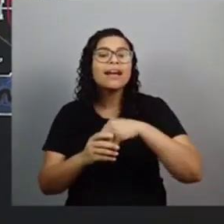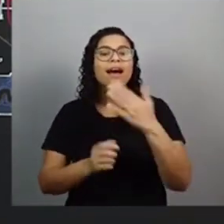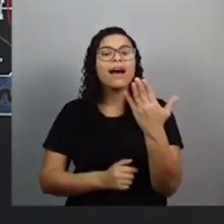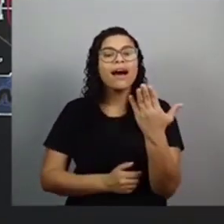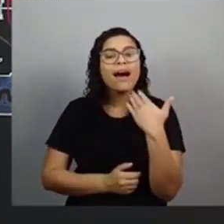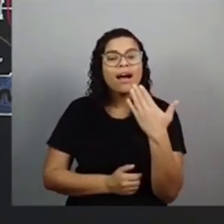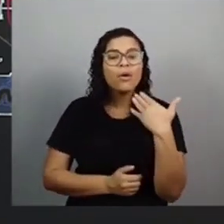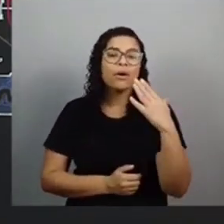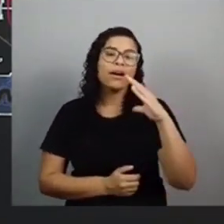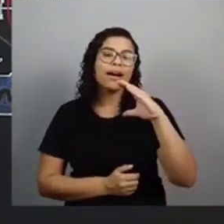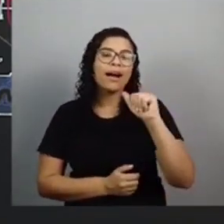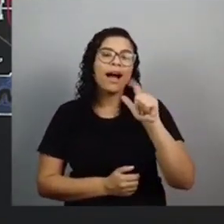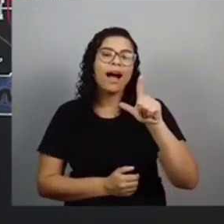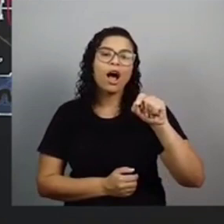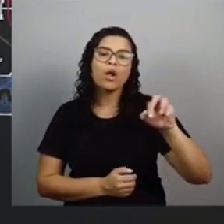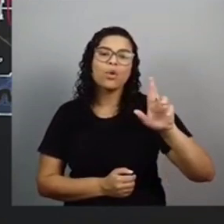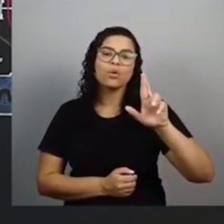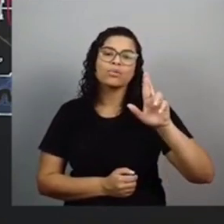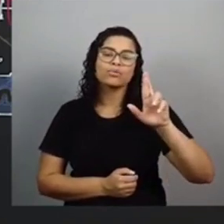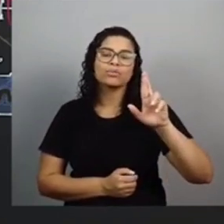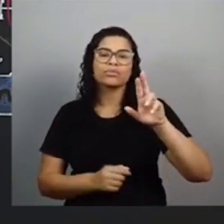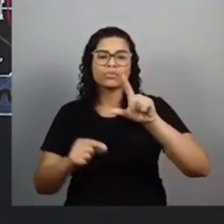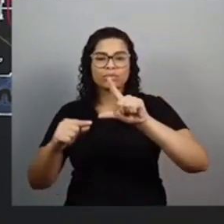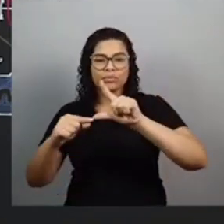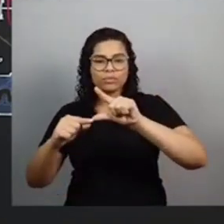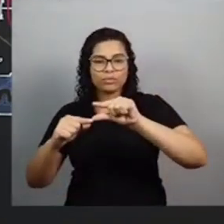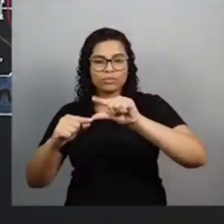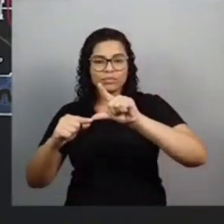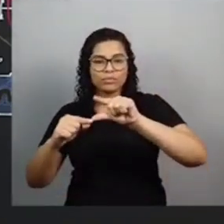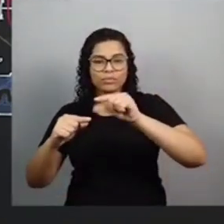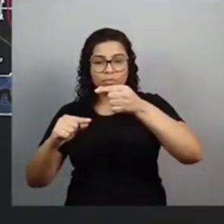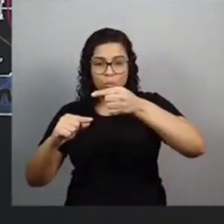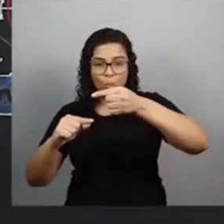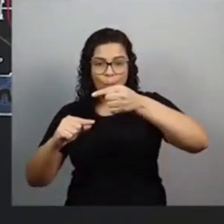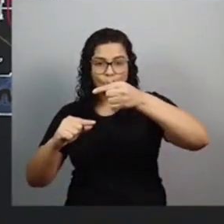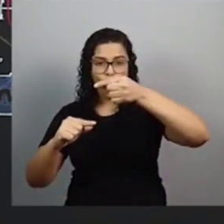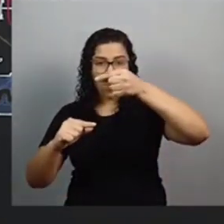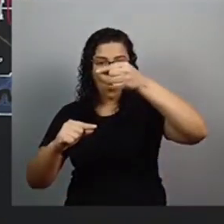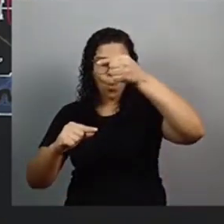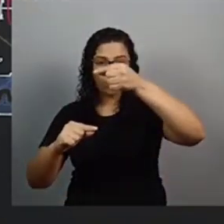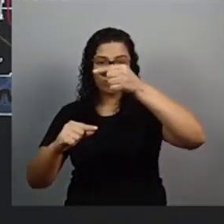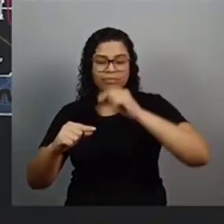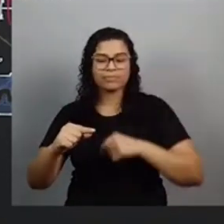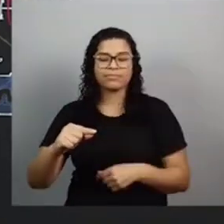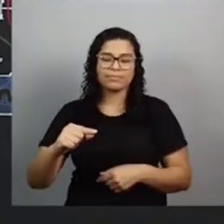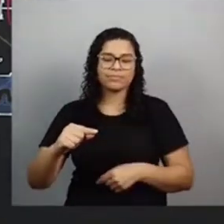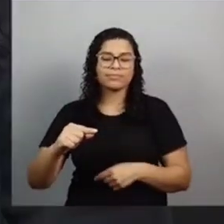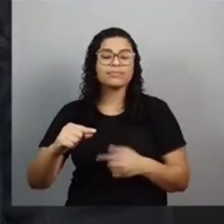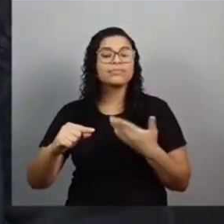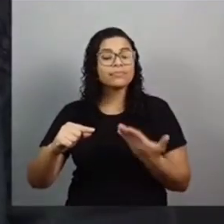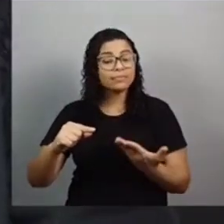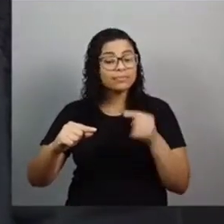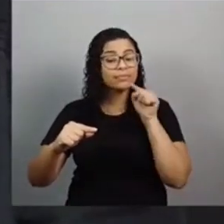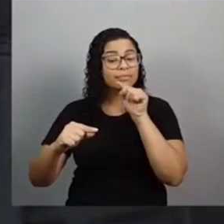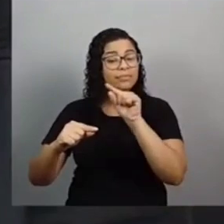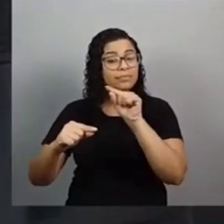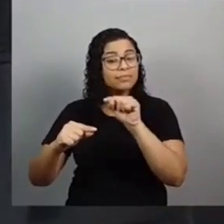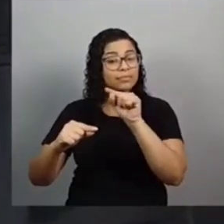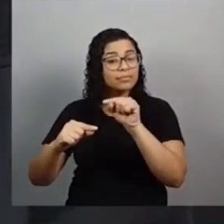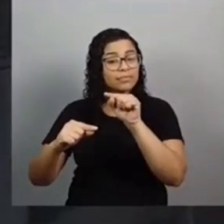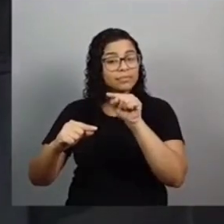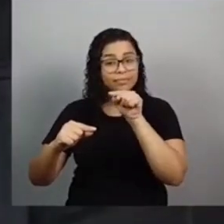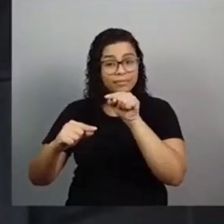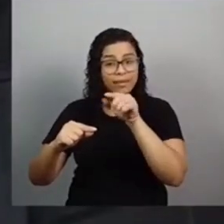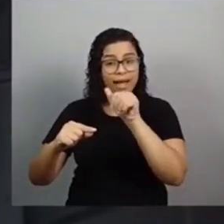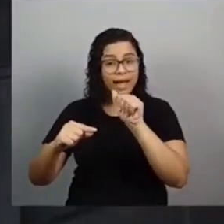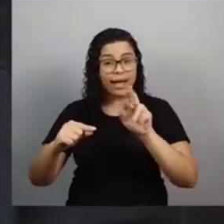uma centelha para combustão, tá? Então eu tenho aqui o meu êmbolo, o meu pistão. Aqui eu tenho cheio de